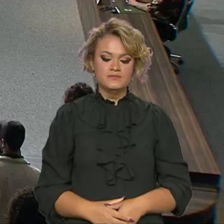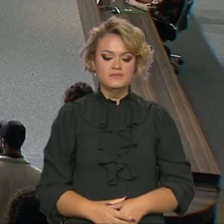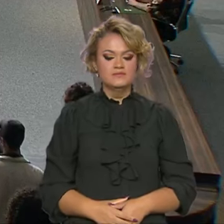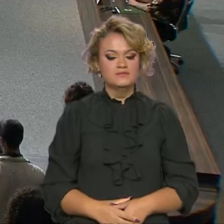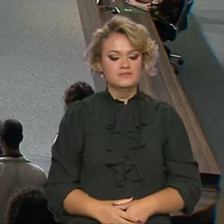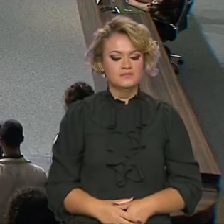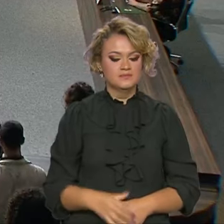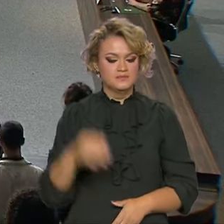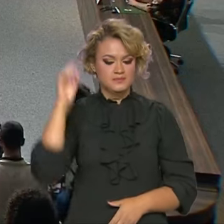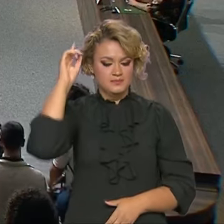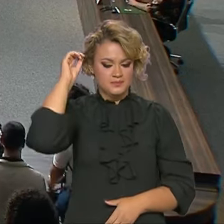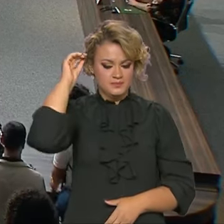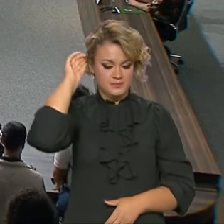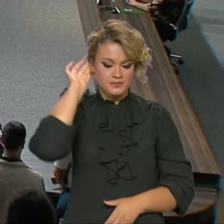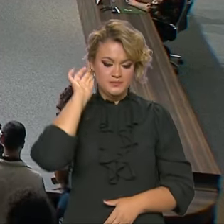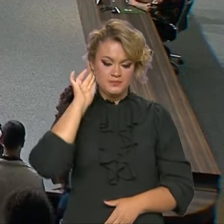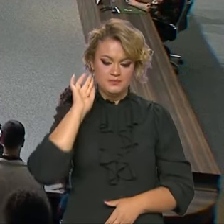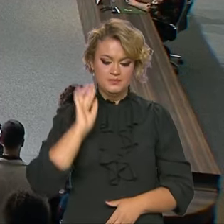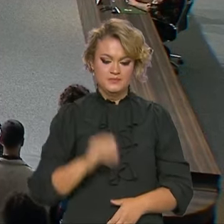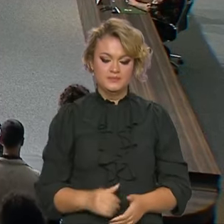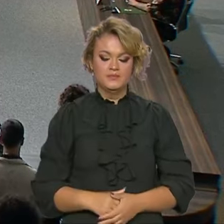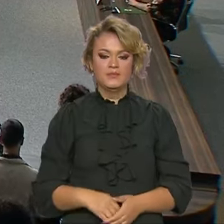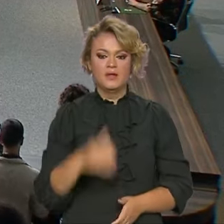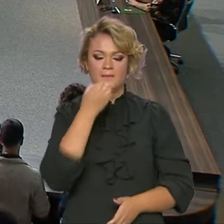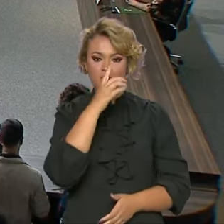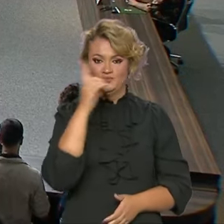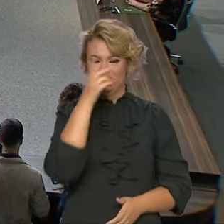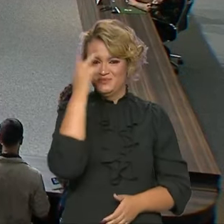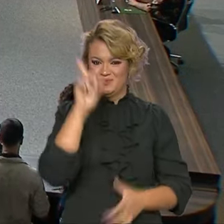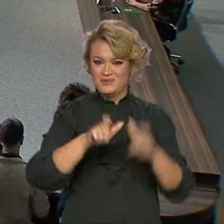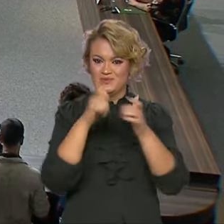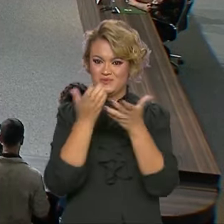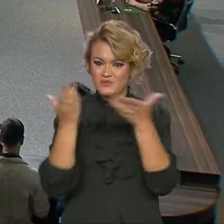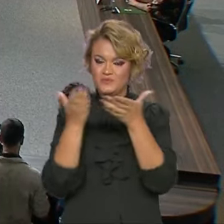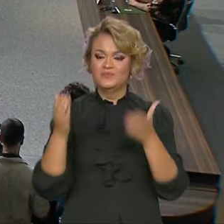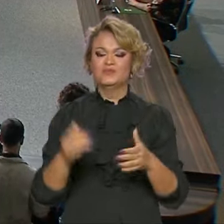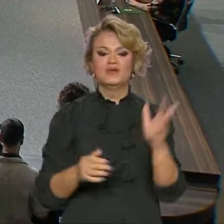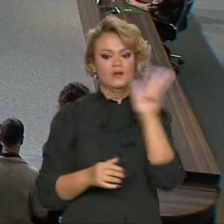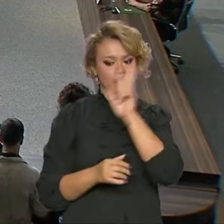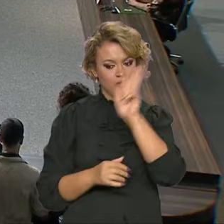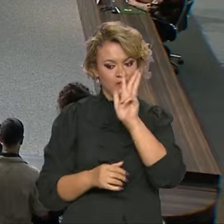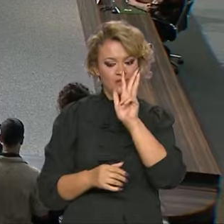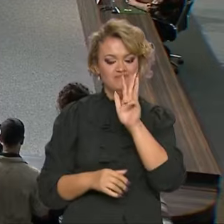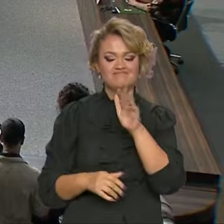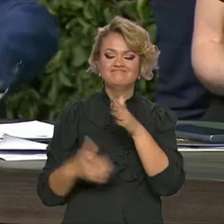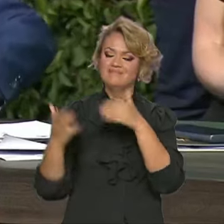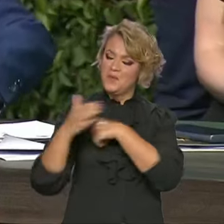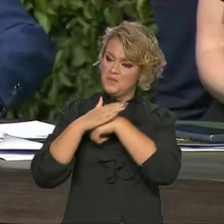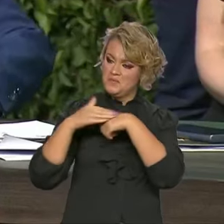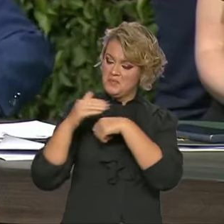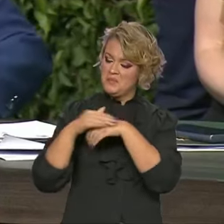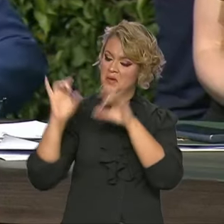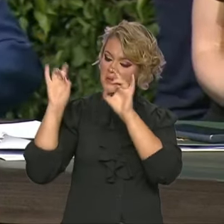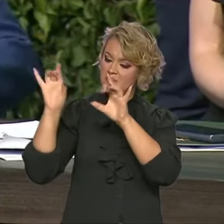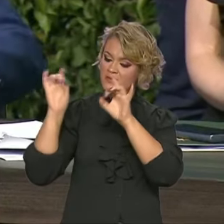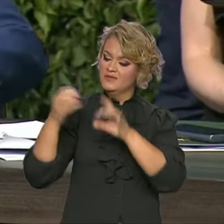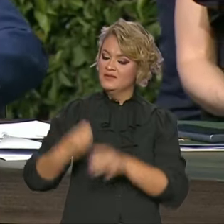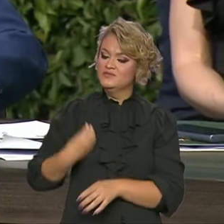Muito bom dia a todos. Senhor presidente Lula, é uma honra e um privilégio